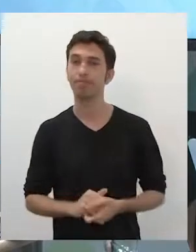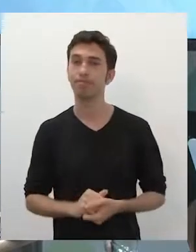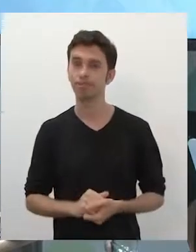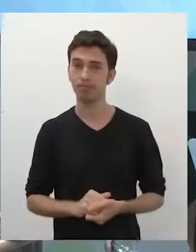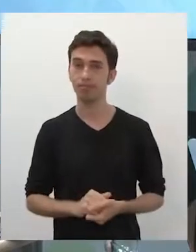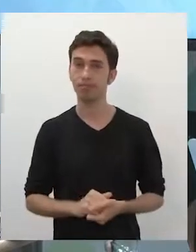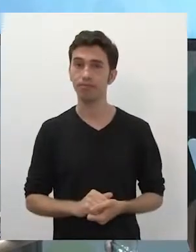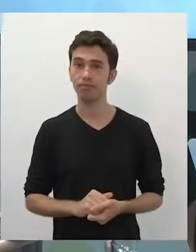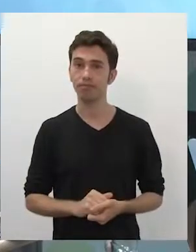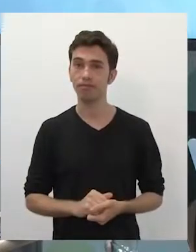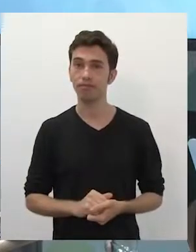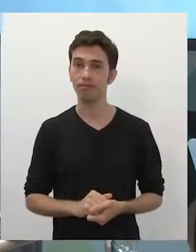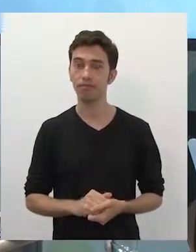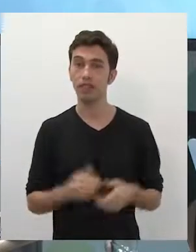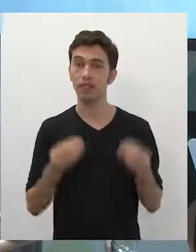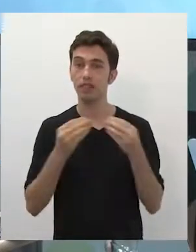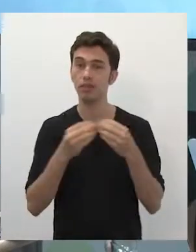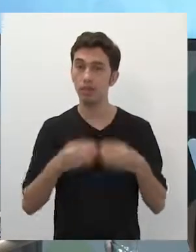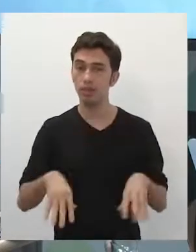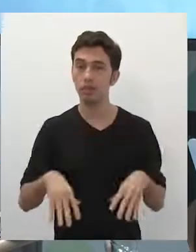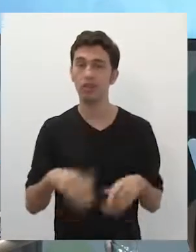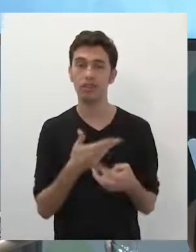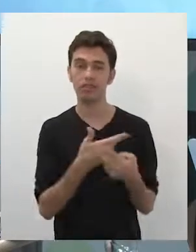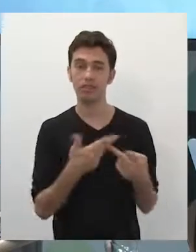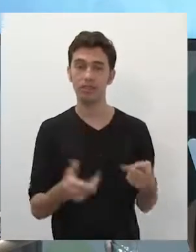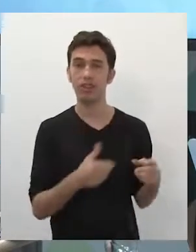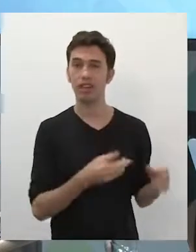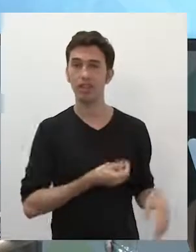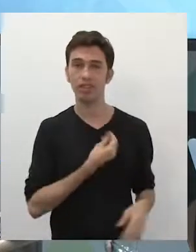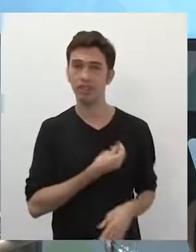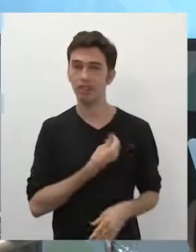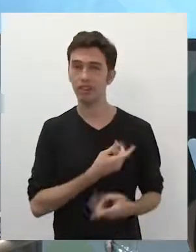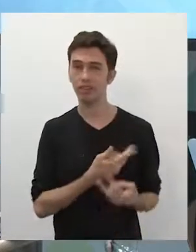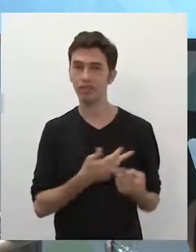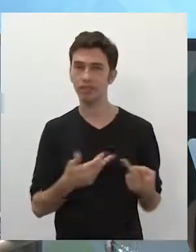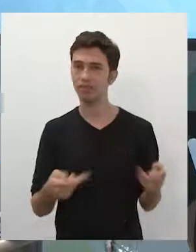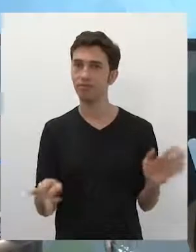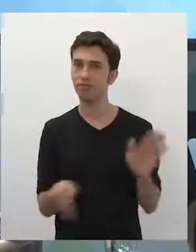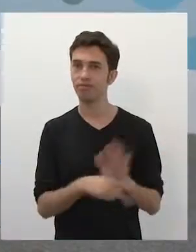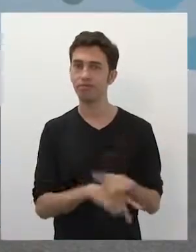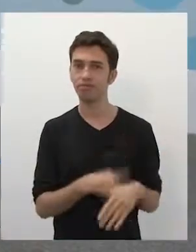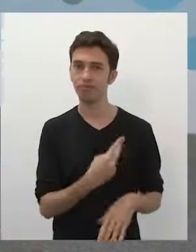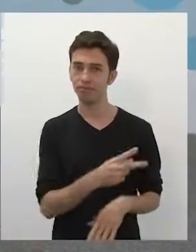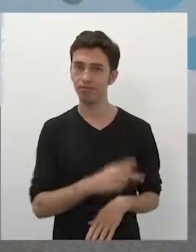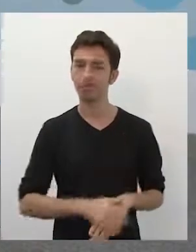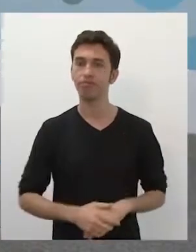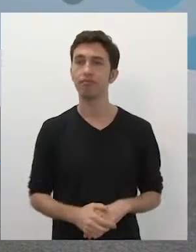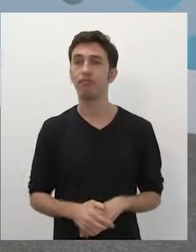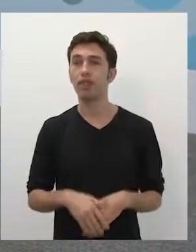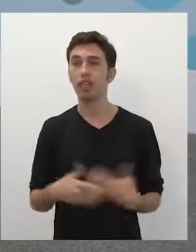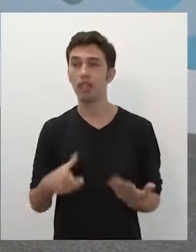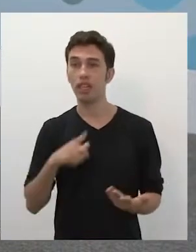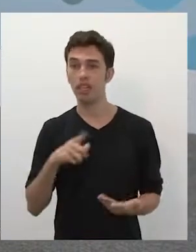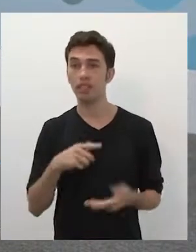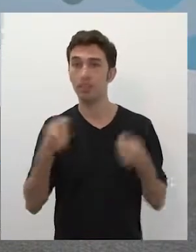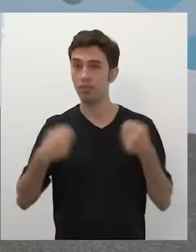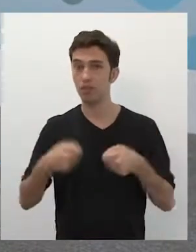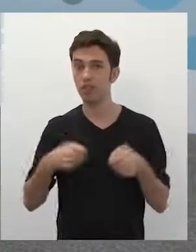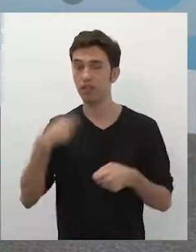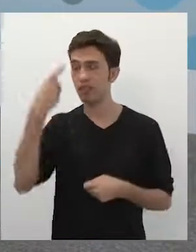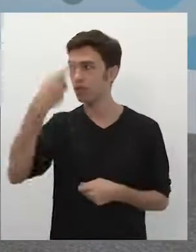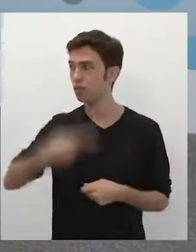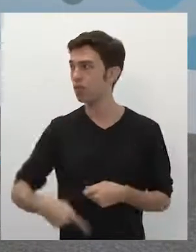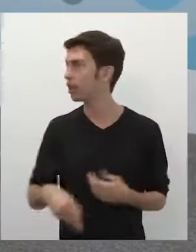Então, elas estão sendo prejudicadas em vários setores da vida delas. Sim, porque você imagina, se eles têm uma necessidade